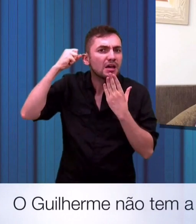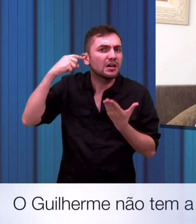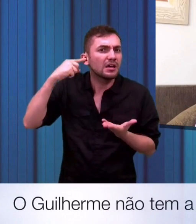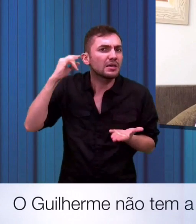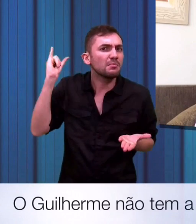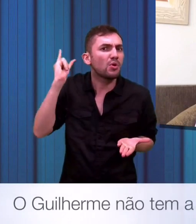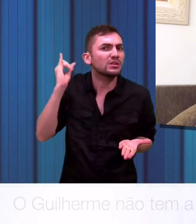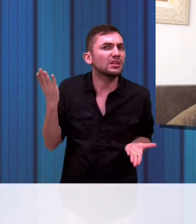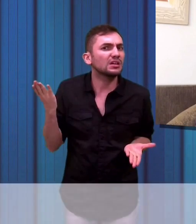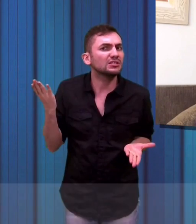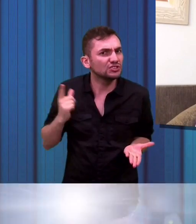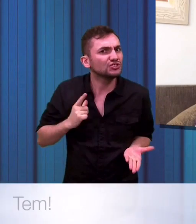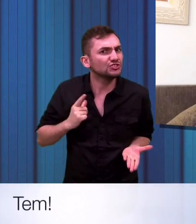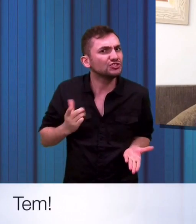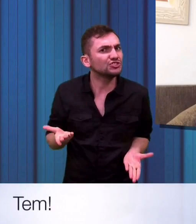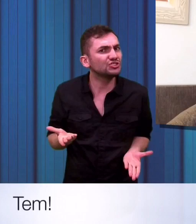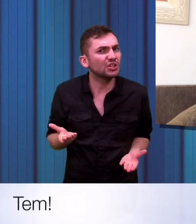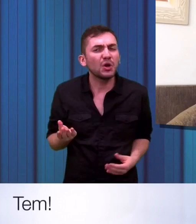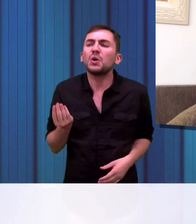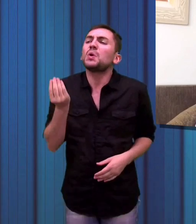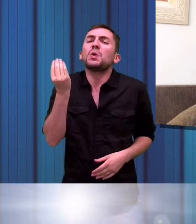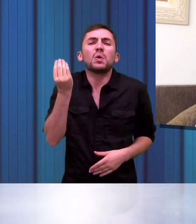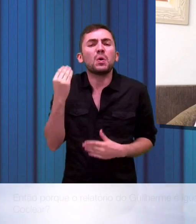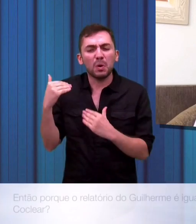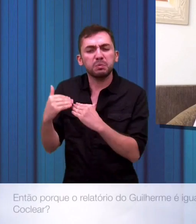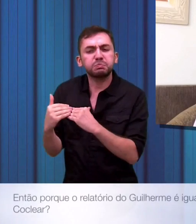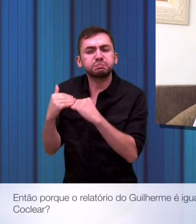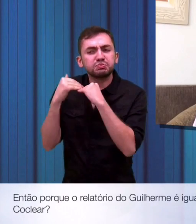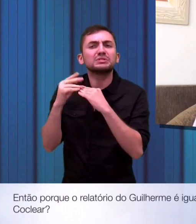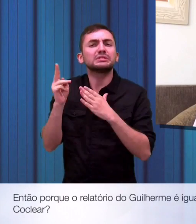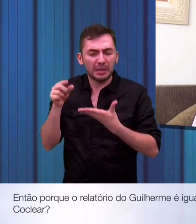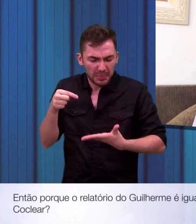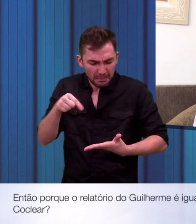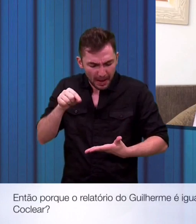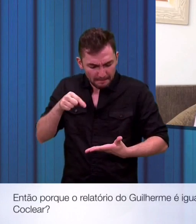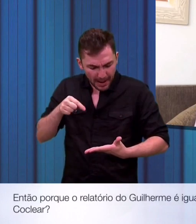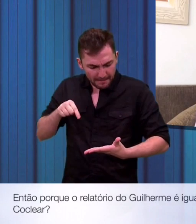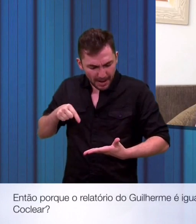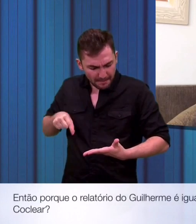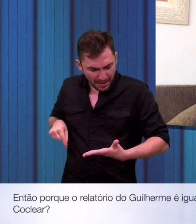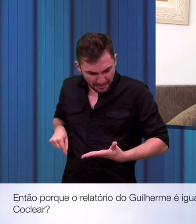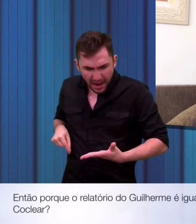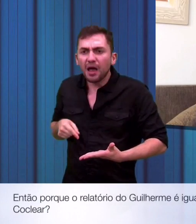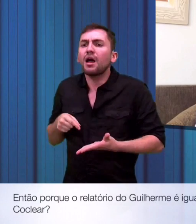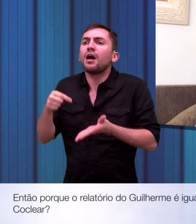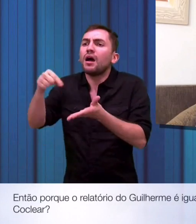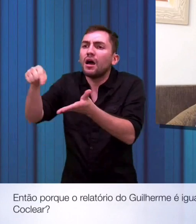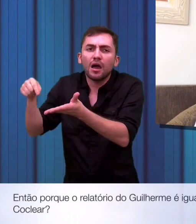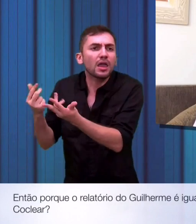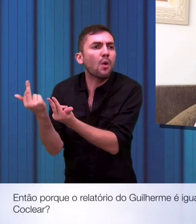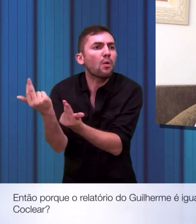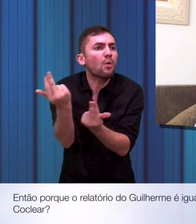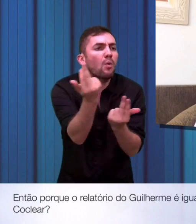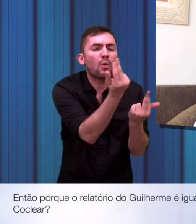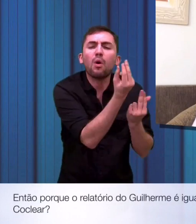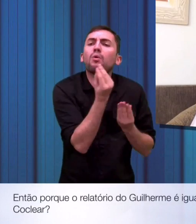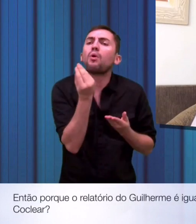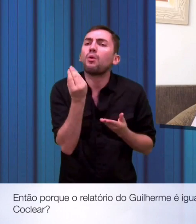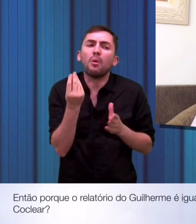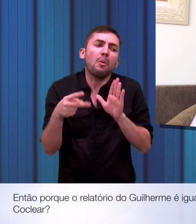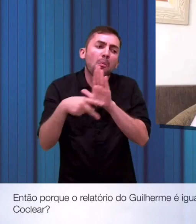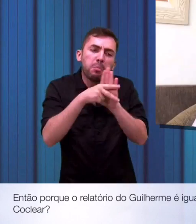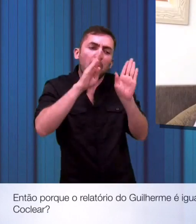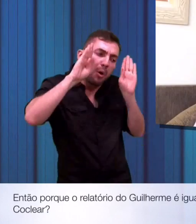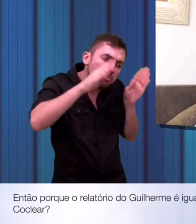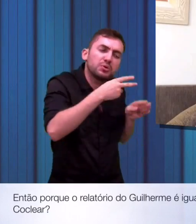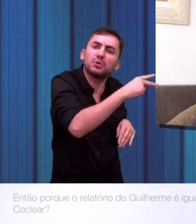formação super importante? Tem. Então, por que o relatório do Guilherme é igual ao relatório de